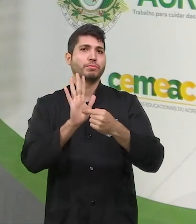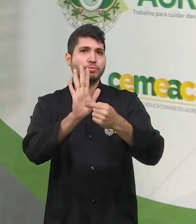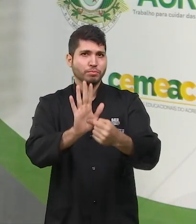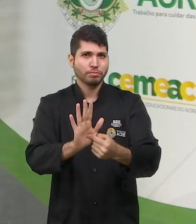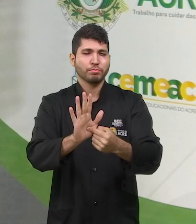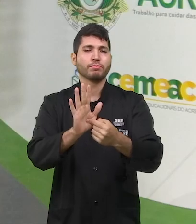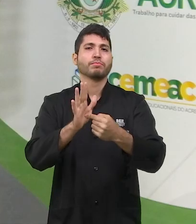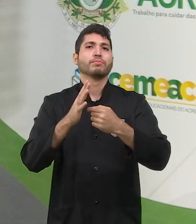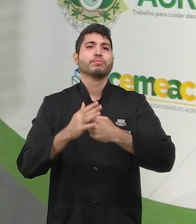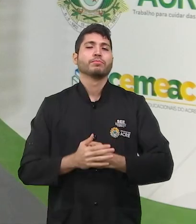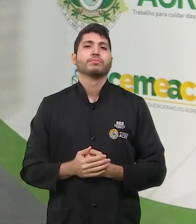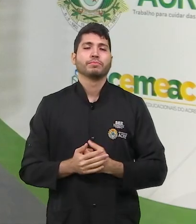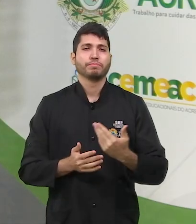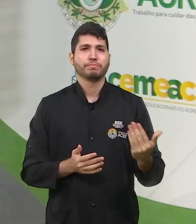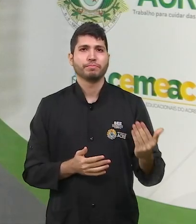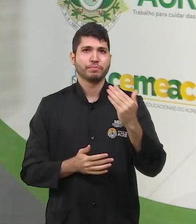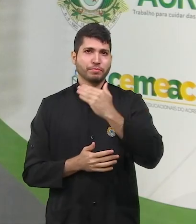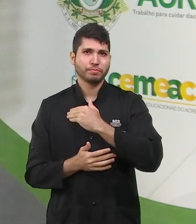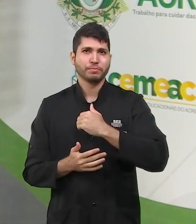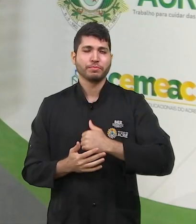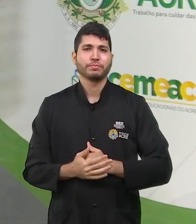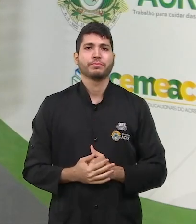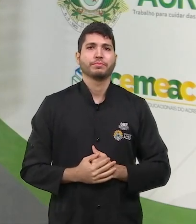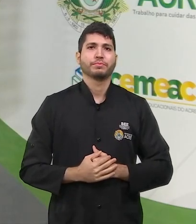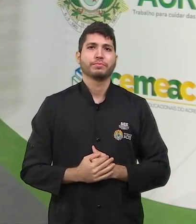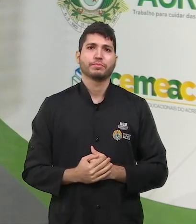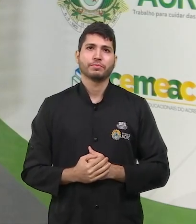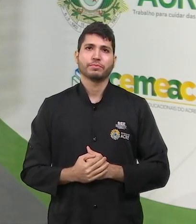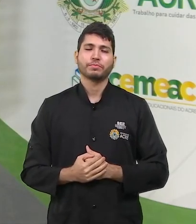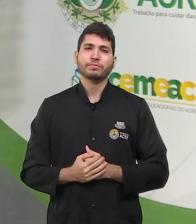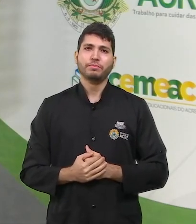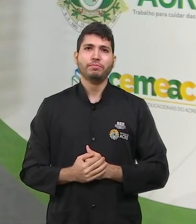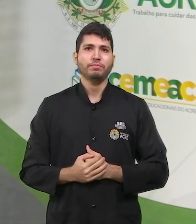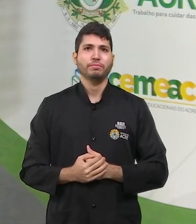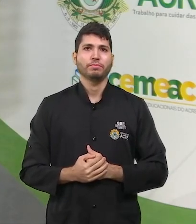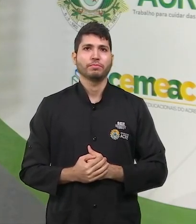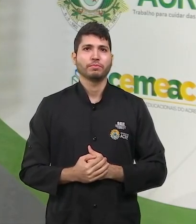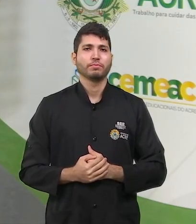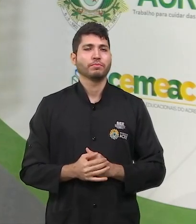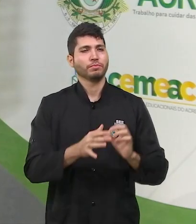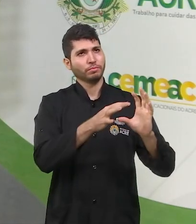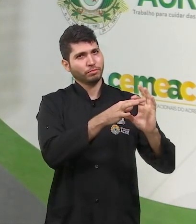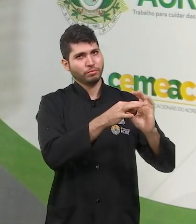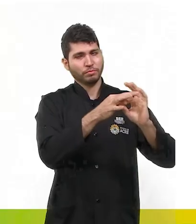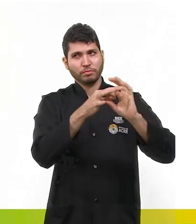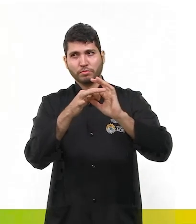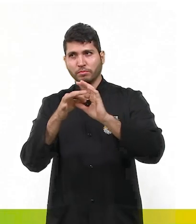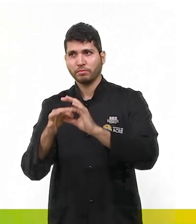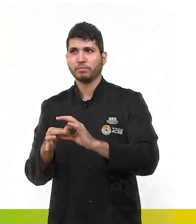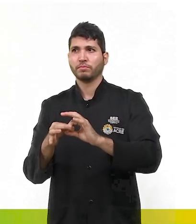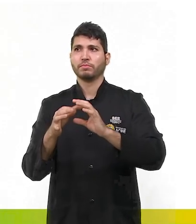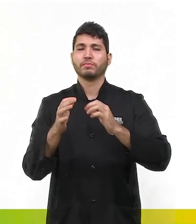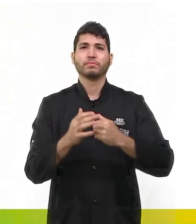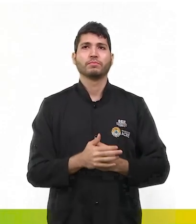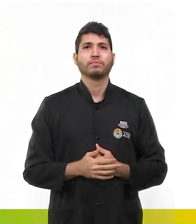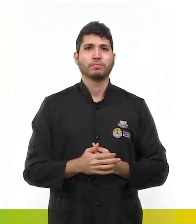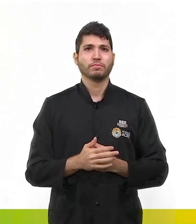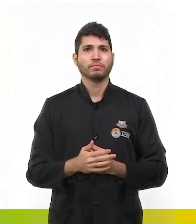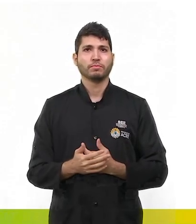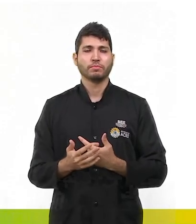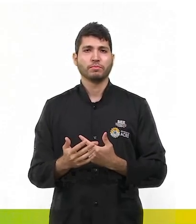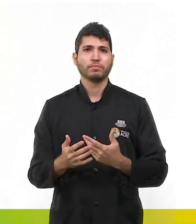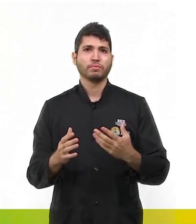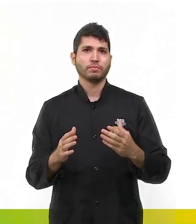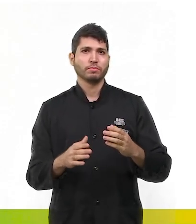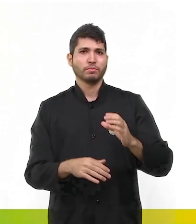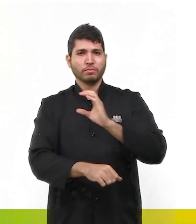longo da nossa aula, correto? Fica aí, viu? Então, nesse contexto, quero apresentar para vocês a cultura de